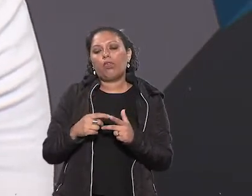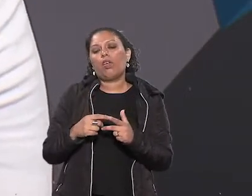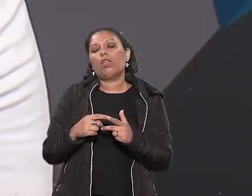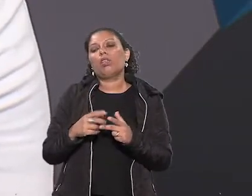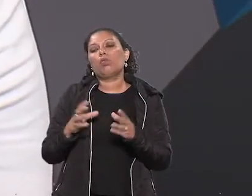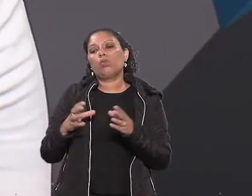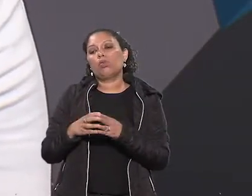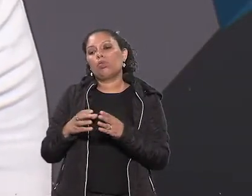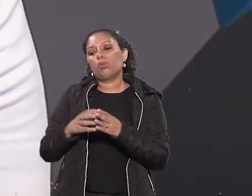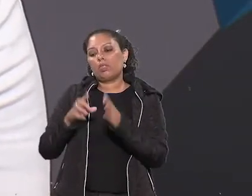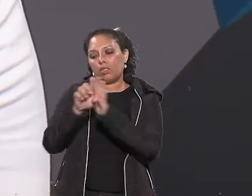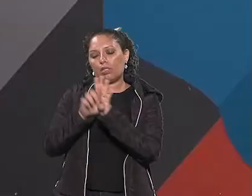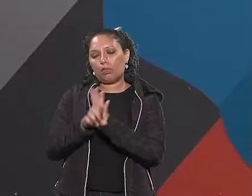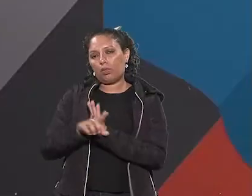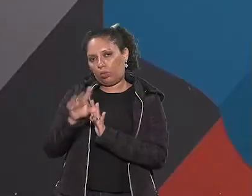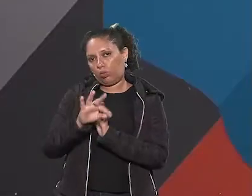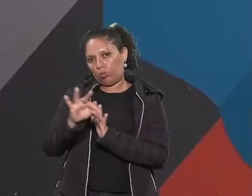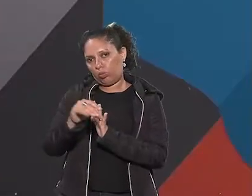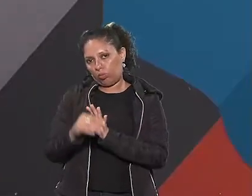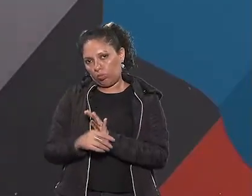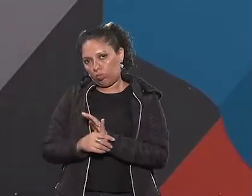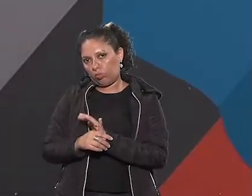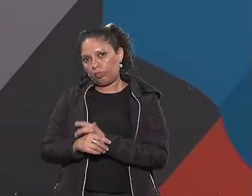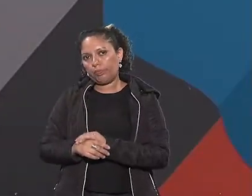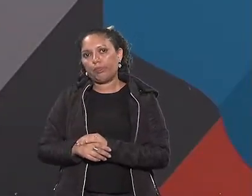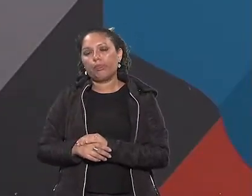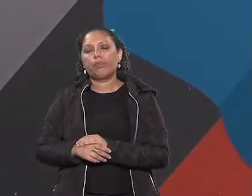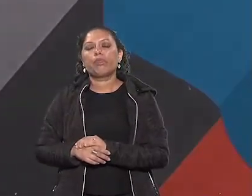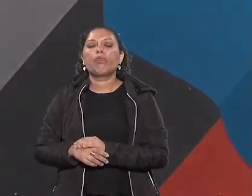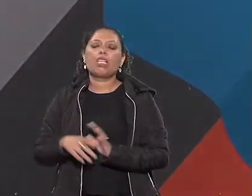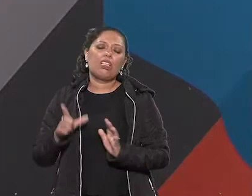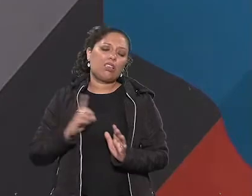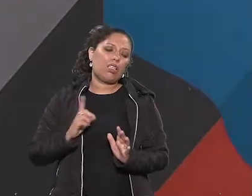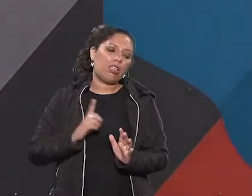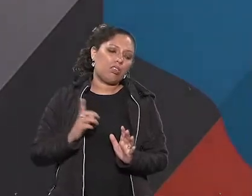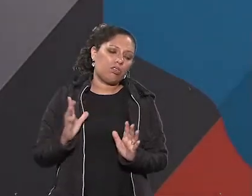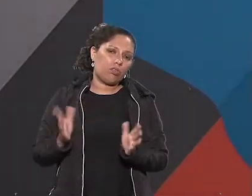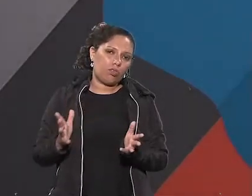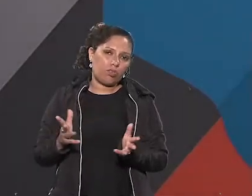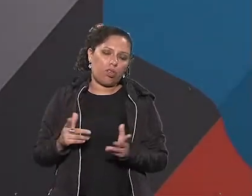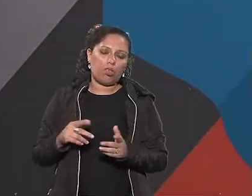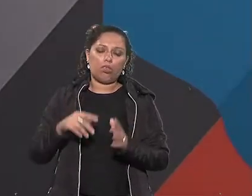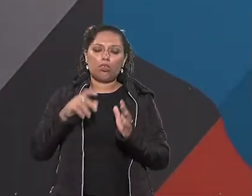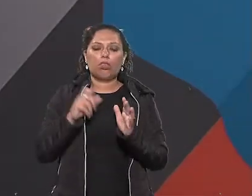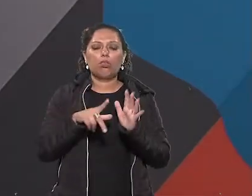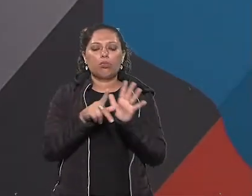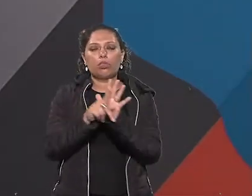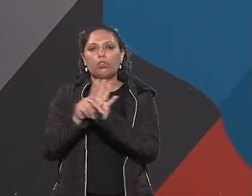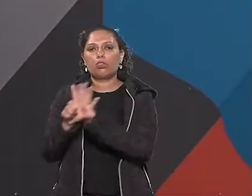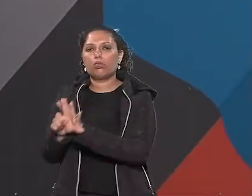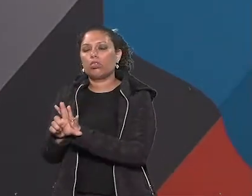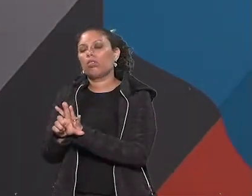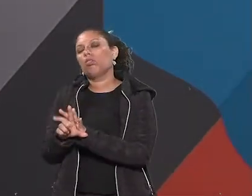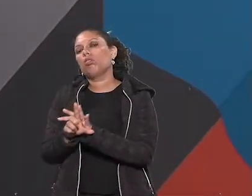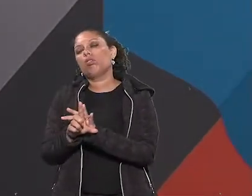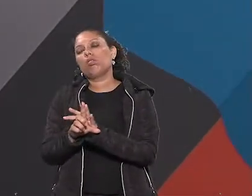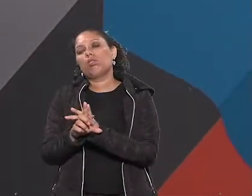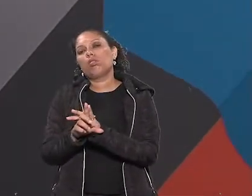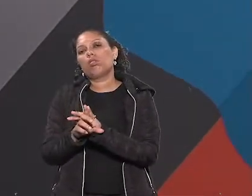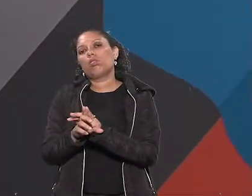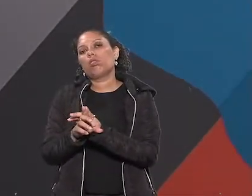um órgão que fiscalize isso, né? Não, a previsão legal já existe. Foi até um projeto de lei que